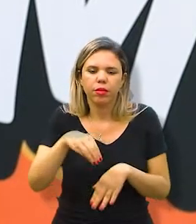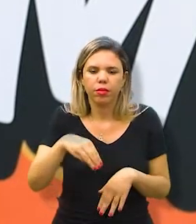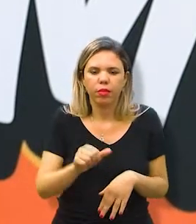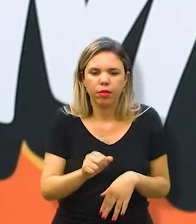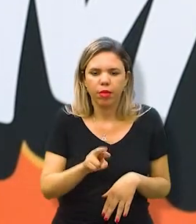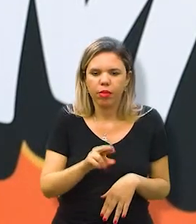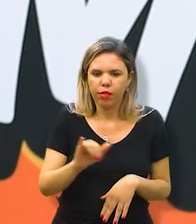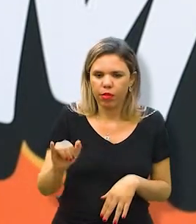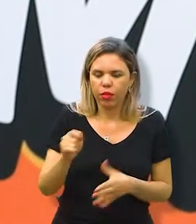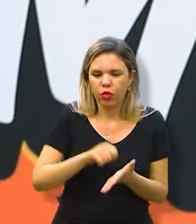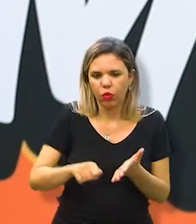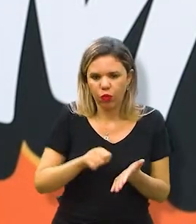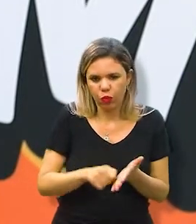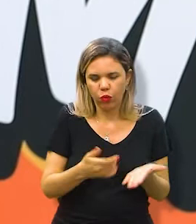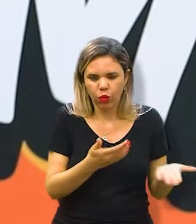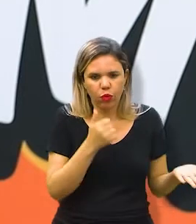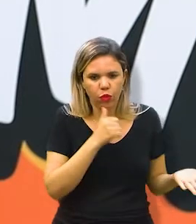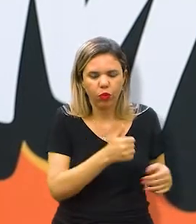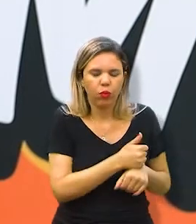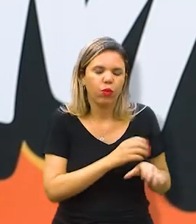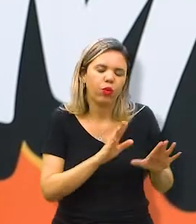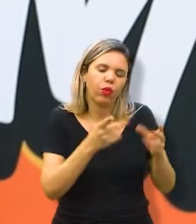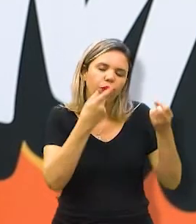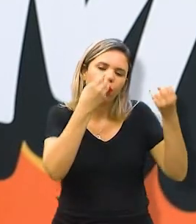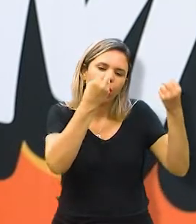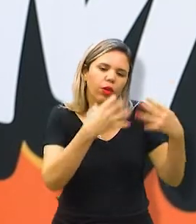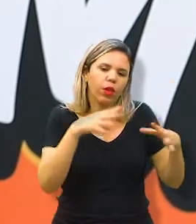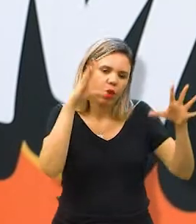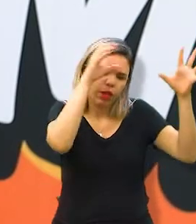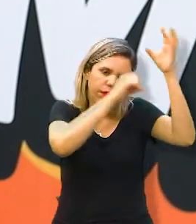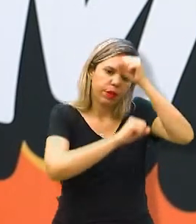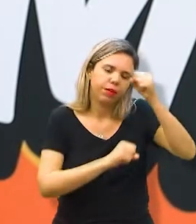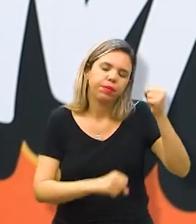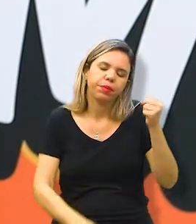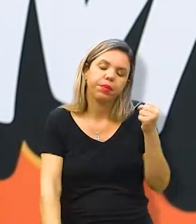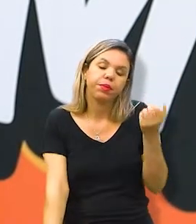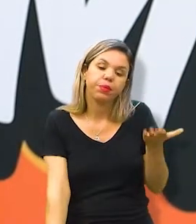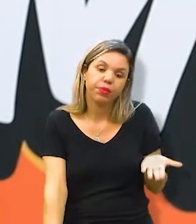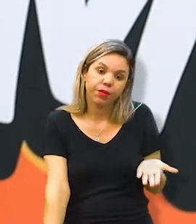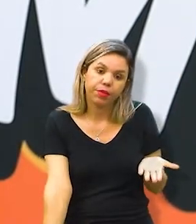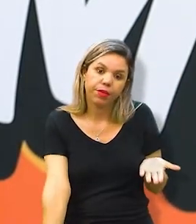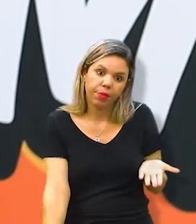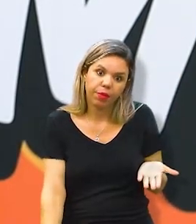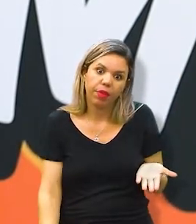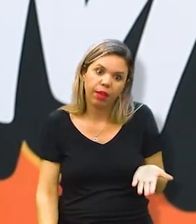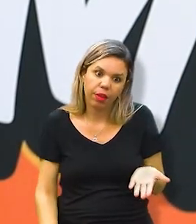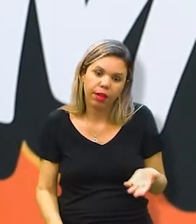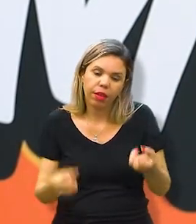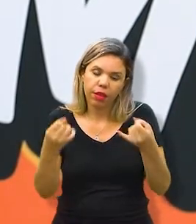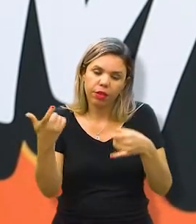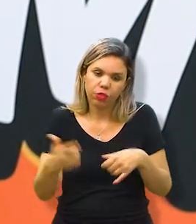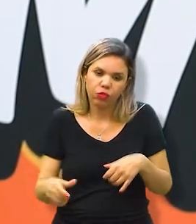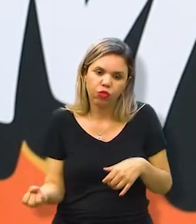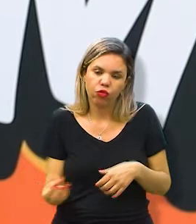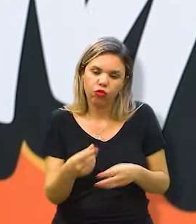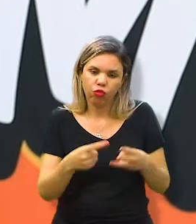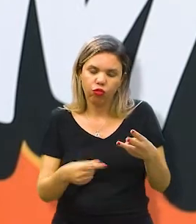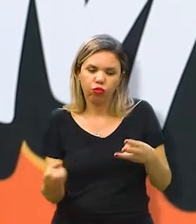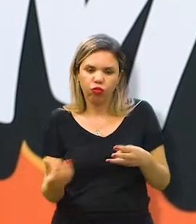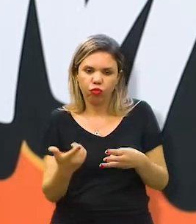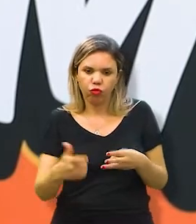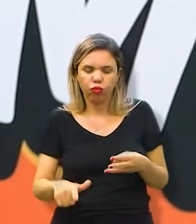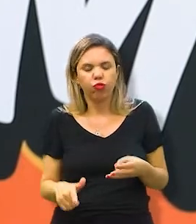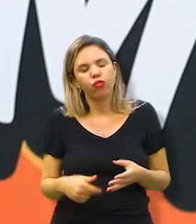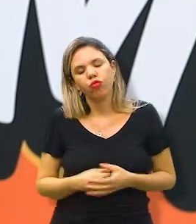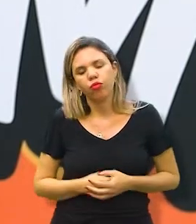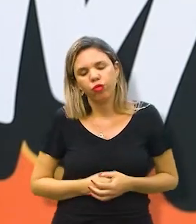Mari Salles, escritora, e aí a gente falou sobre aprendizado, né? Então, ela está relançando a trilogia